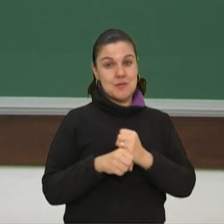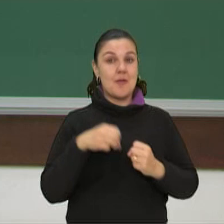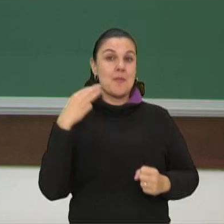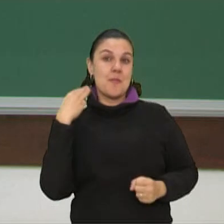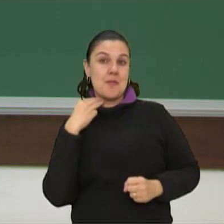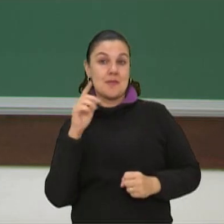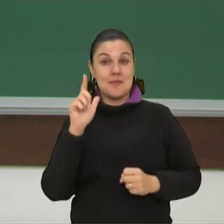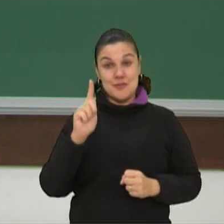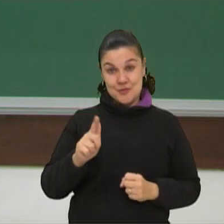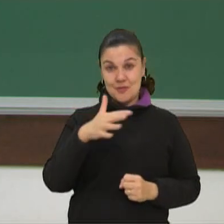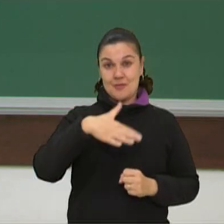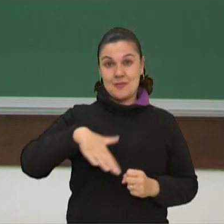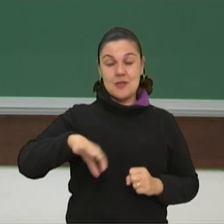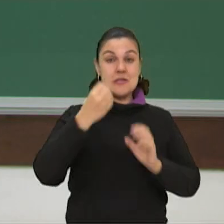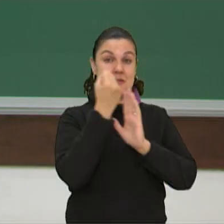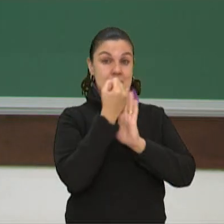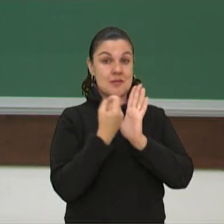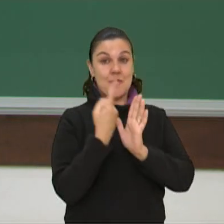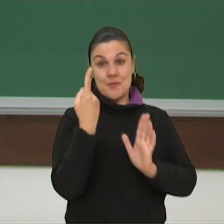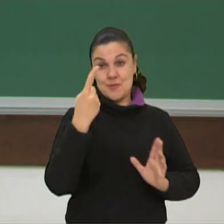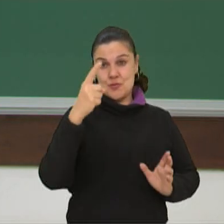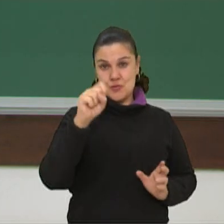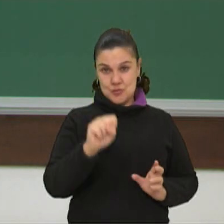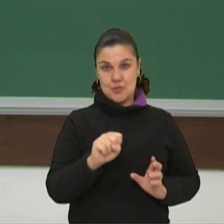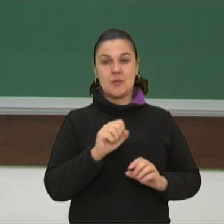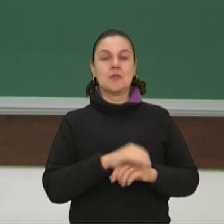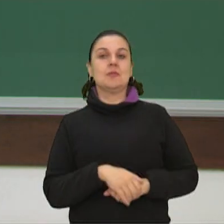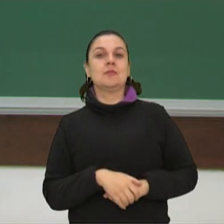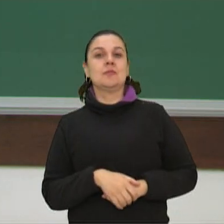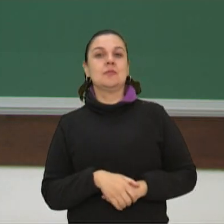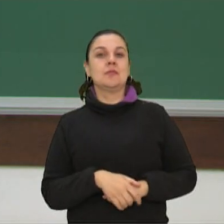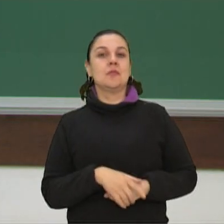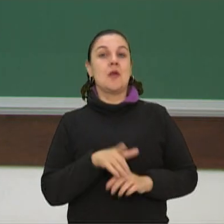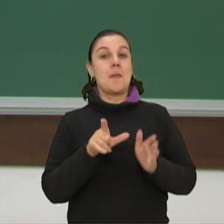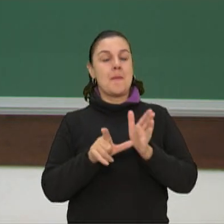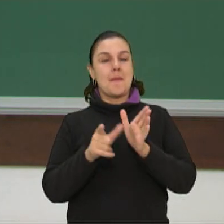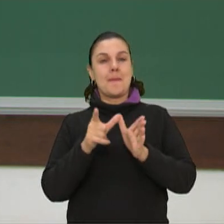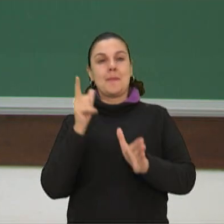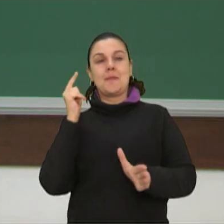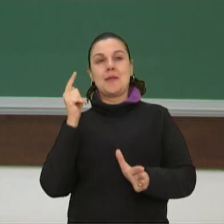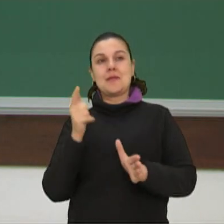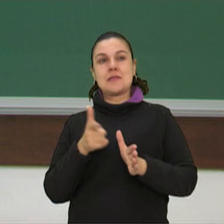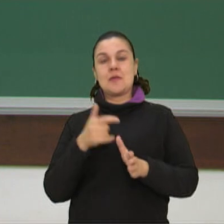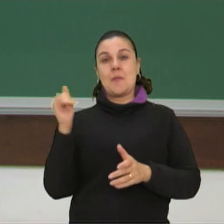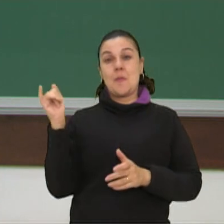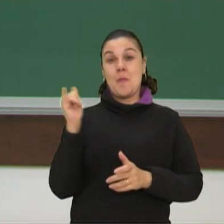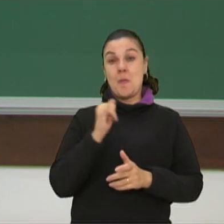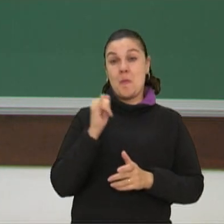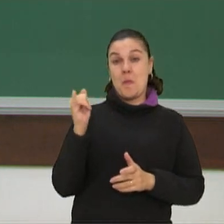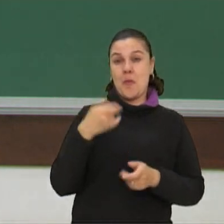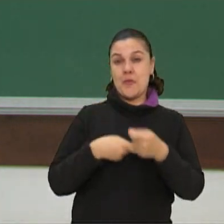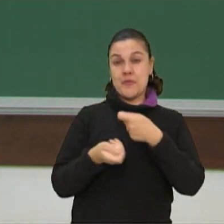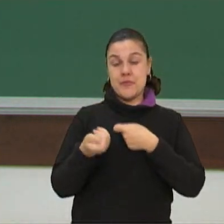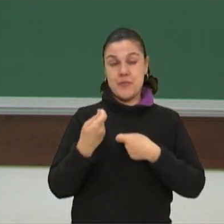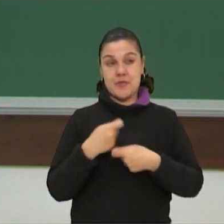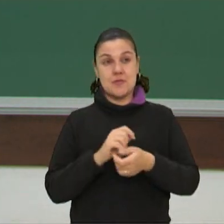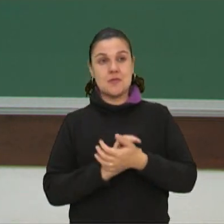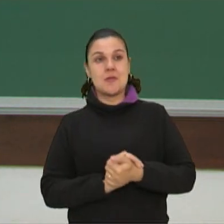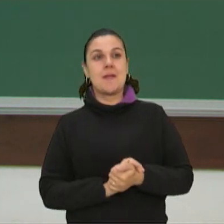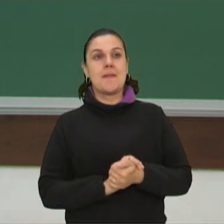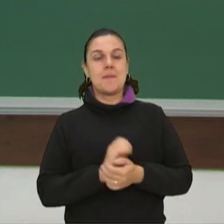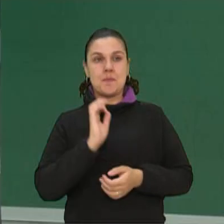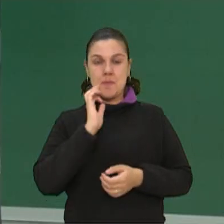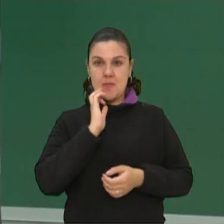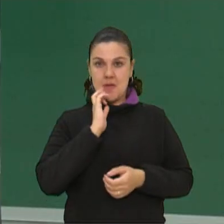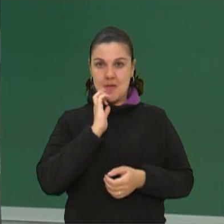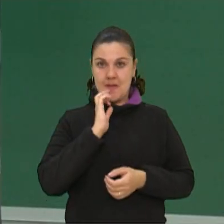da sociedade mineradora do século XVIII. Antes, impostos, administração. Vamos lá.